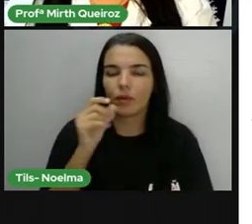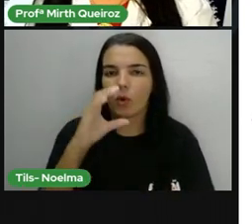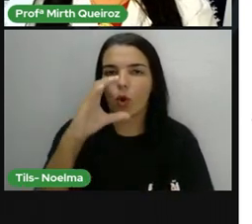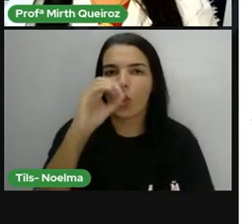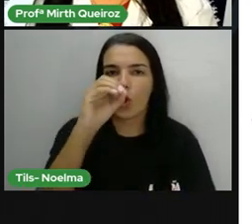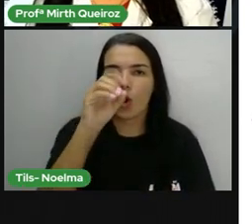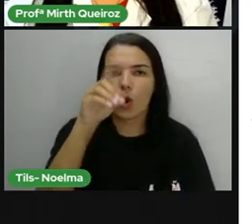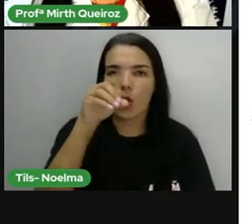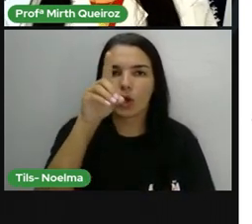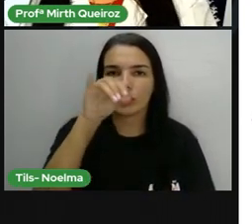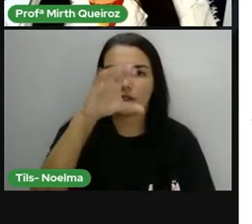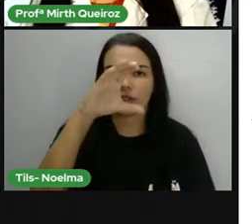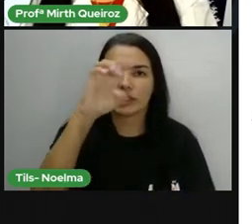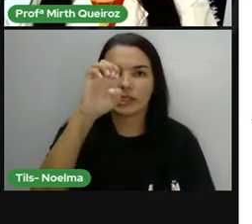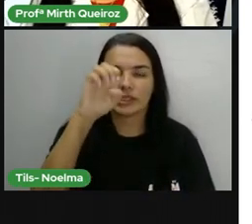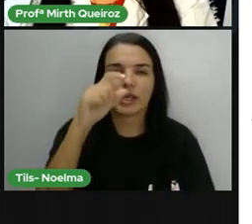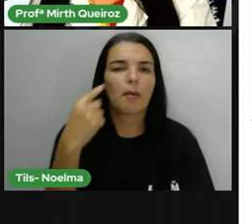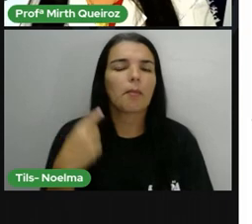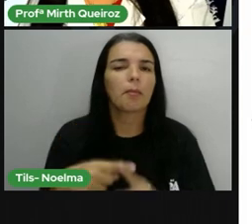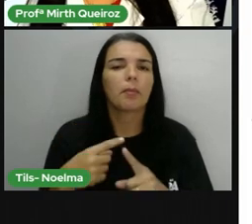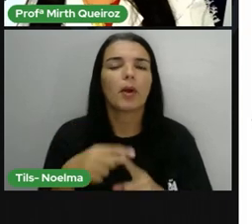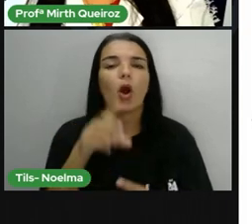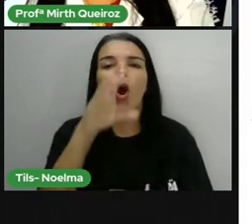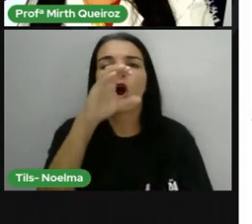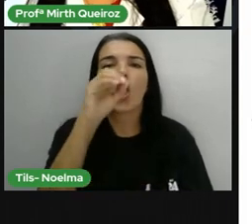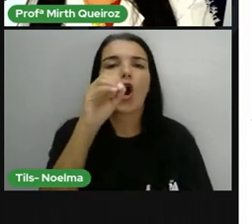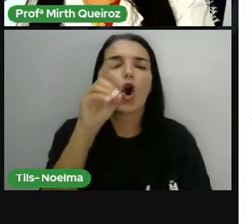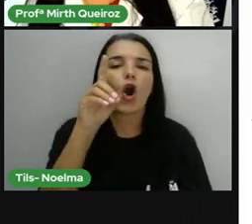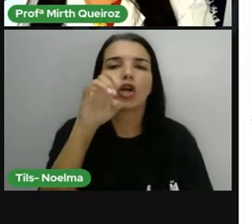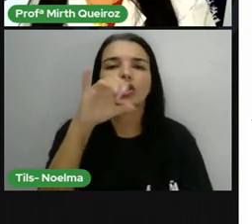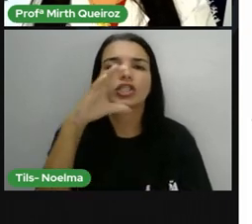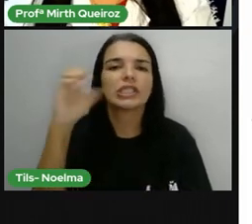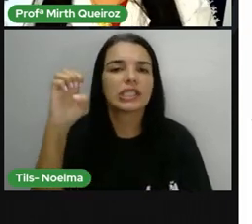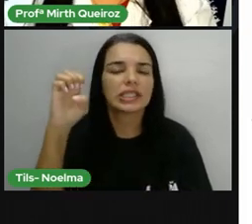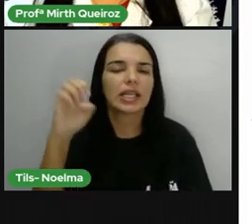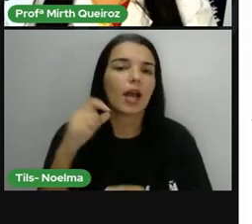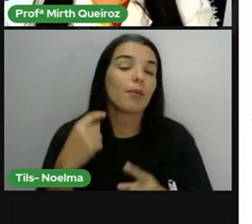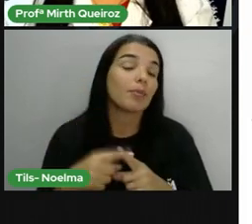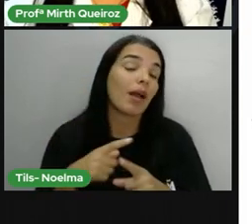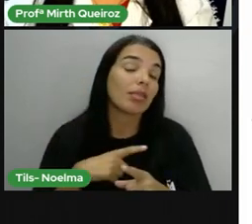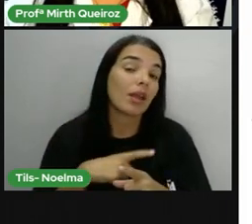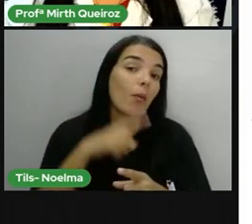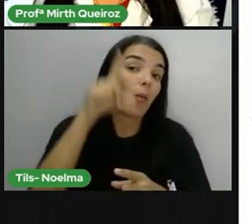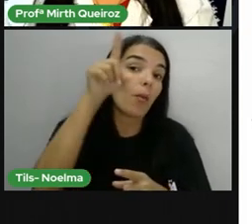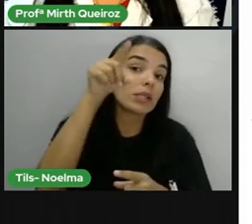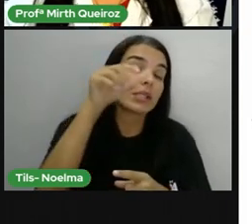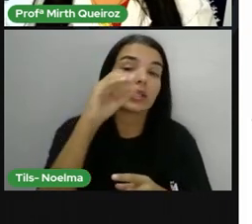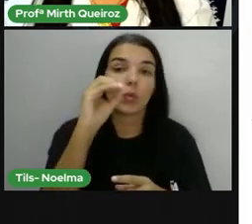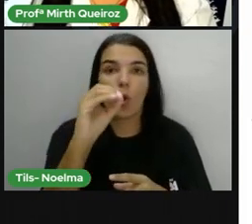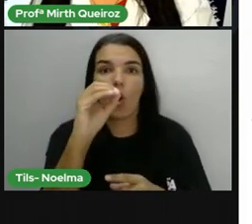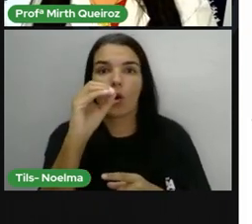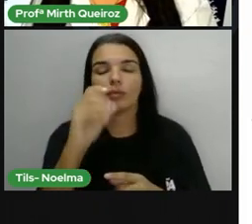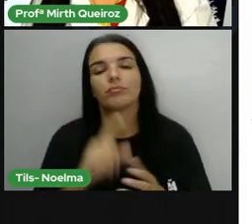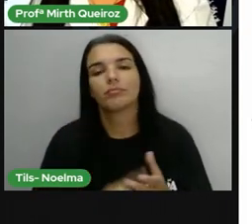Códice. Por que que se fala códice e não codice? Por causa do acento no O.